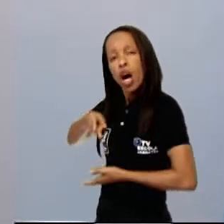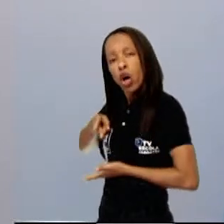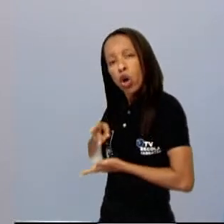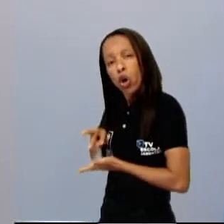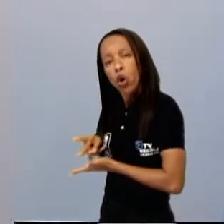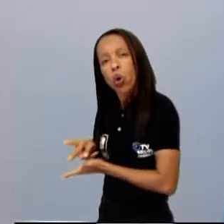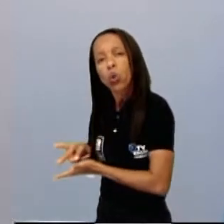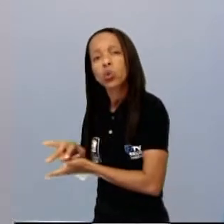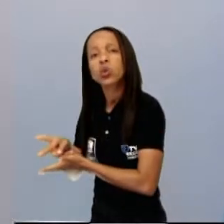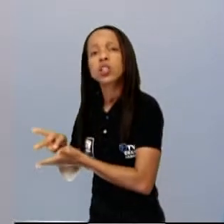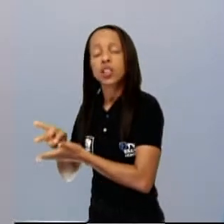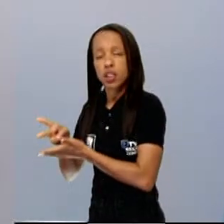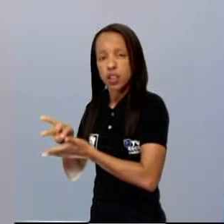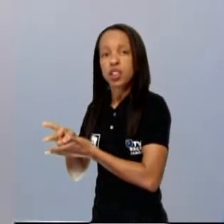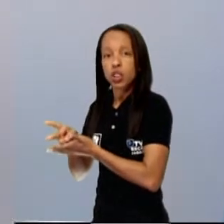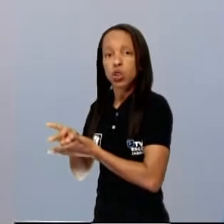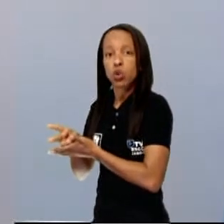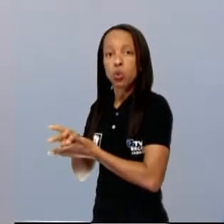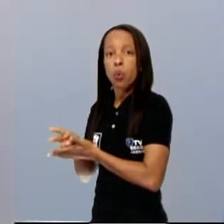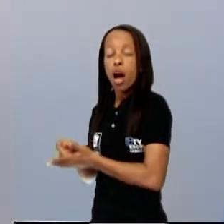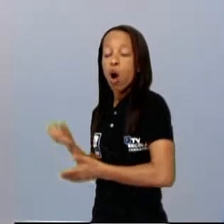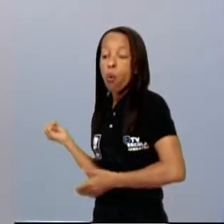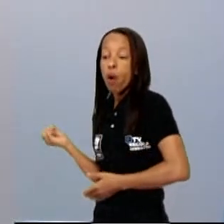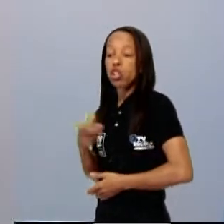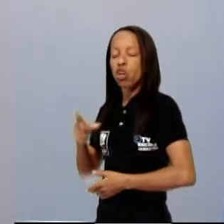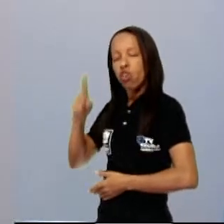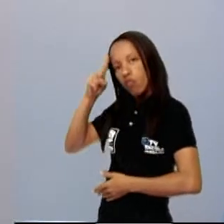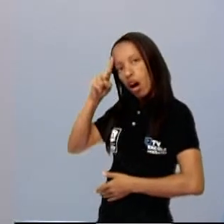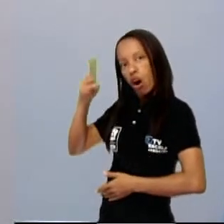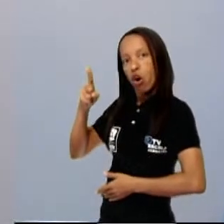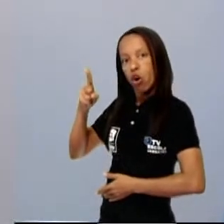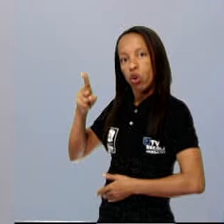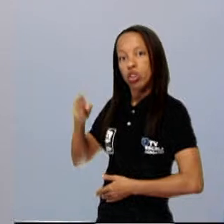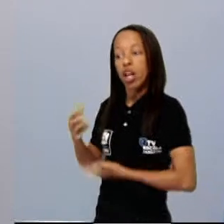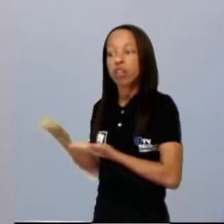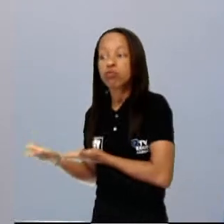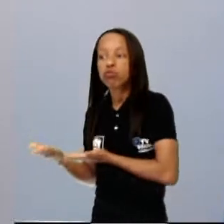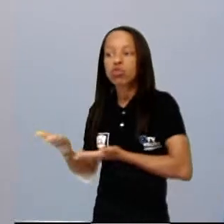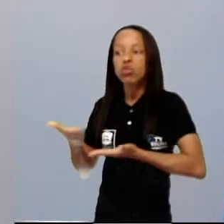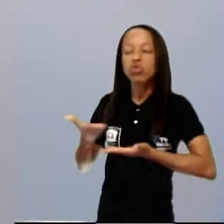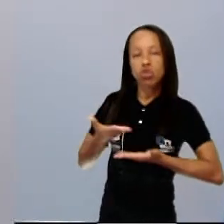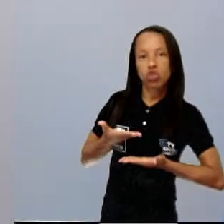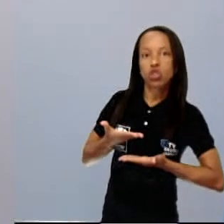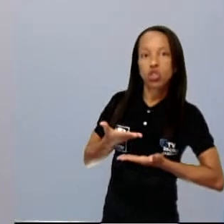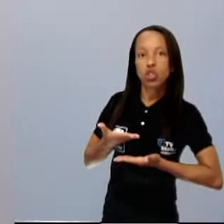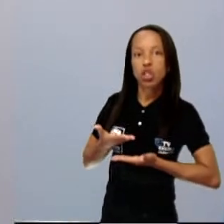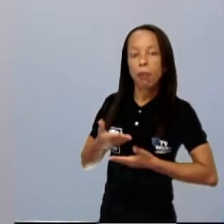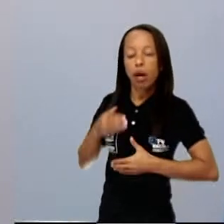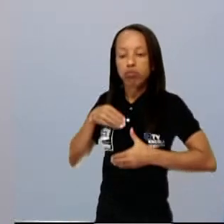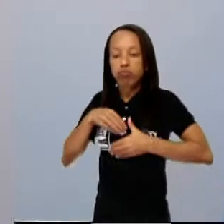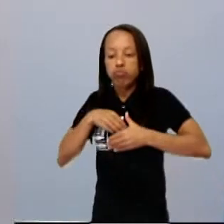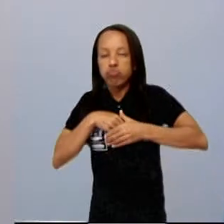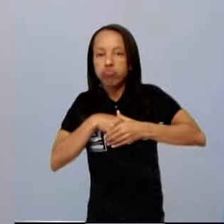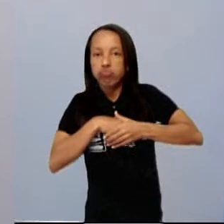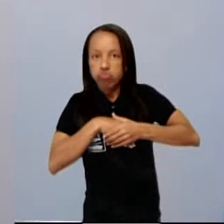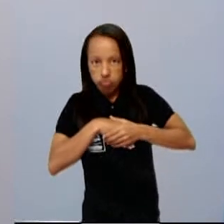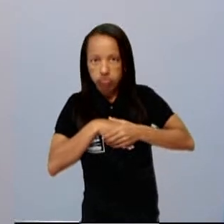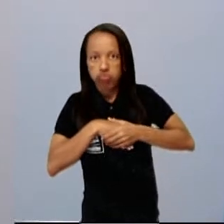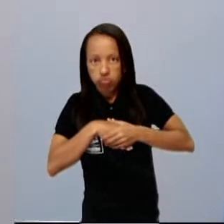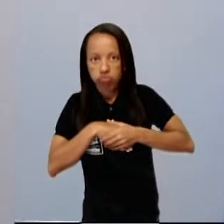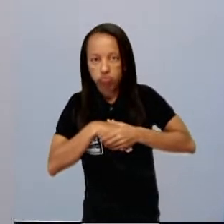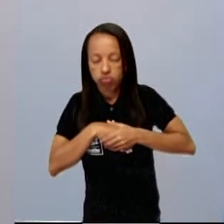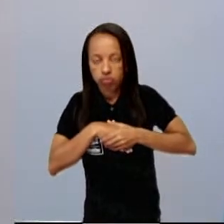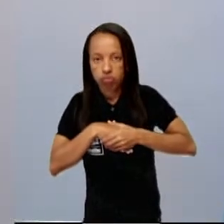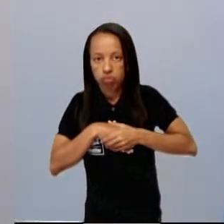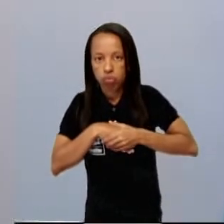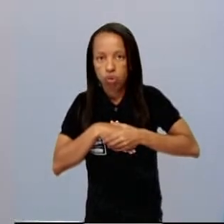começando a viver. E chamaram quem? Napoleão Bonaparte, que era um general francês que estava ganhando as guerras que a França tinha